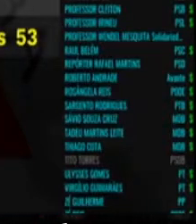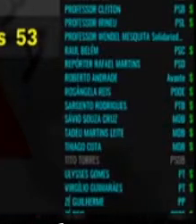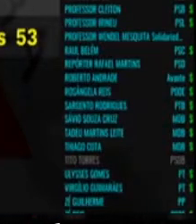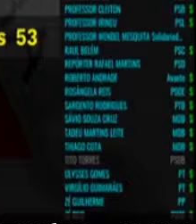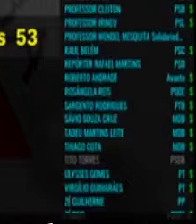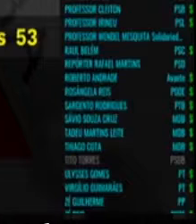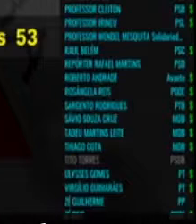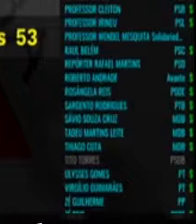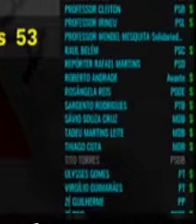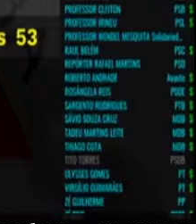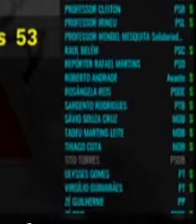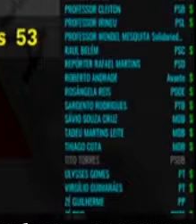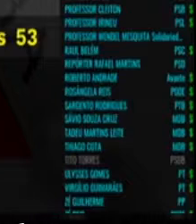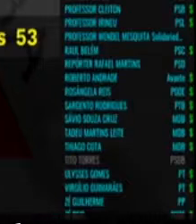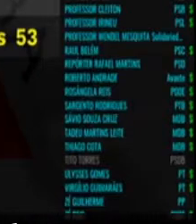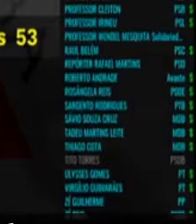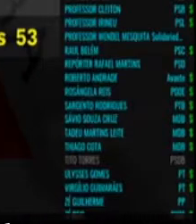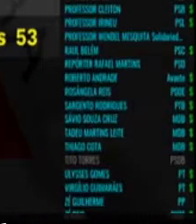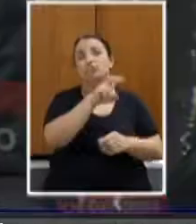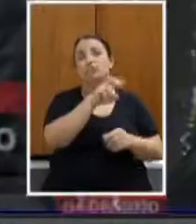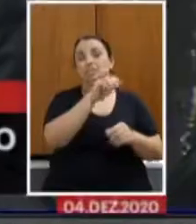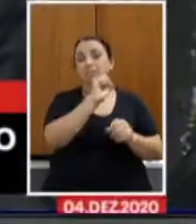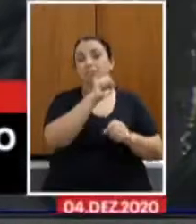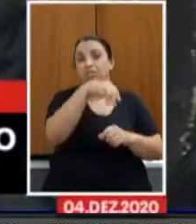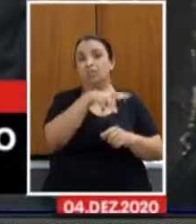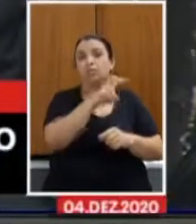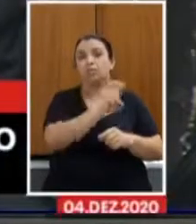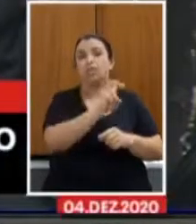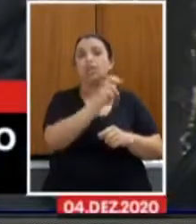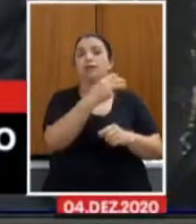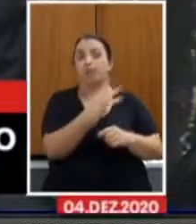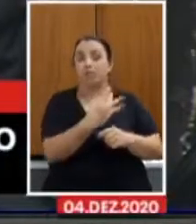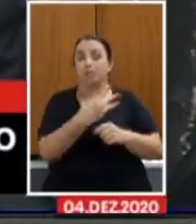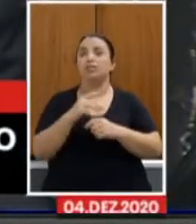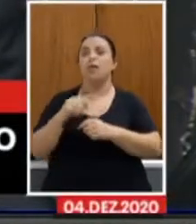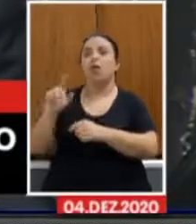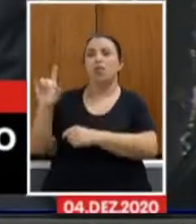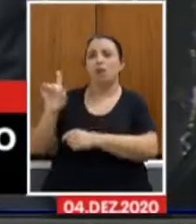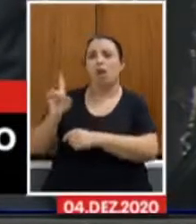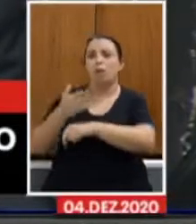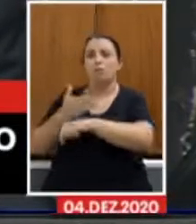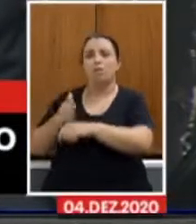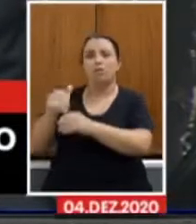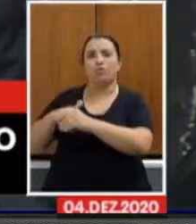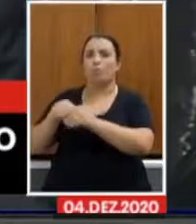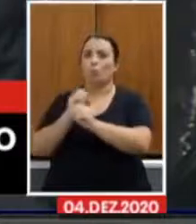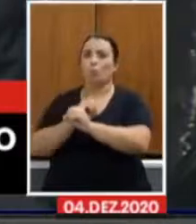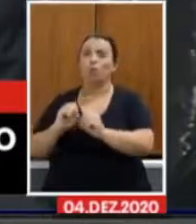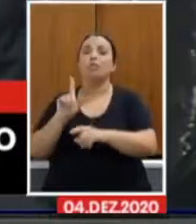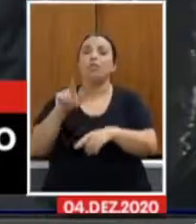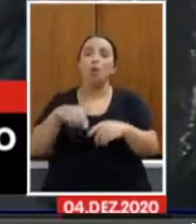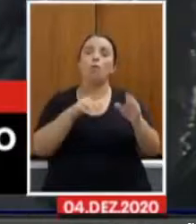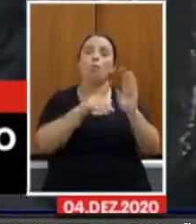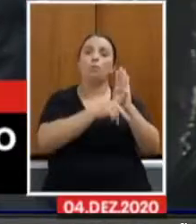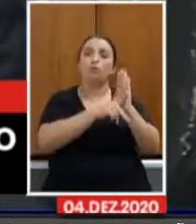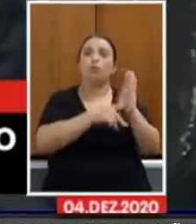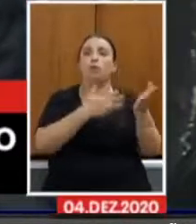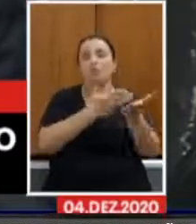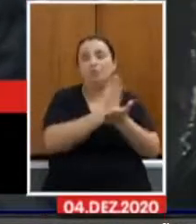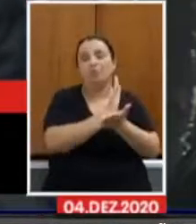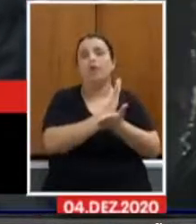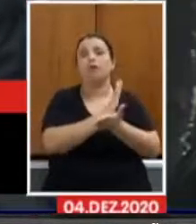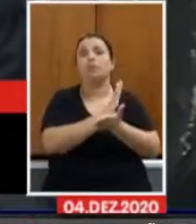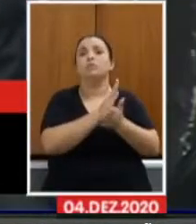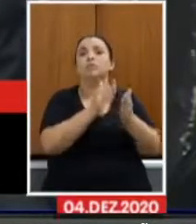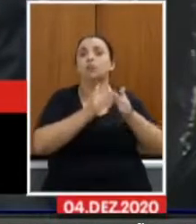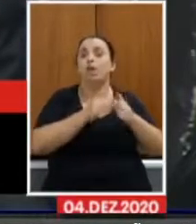Votaram sim 53, senhoras e senhores deputados. Não houve voto não nem em branco, portanto está aprovado o projeto, salvo emenda.